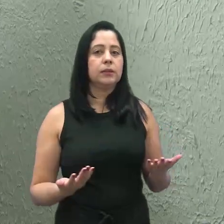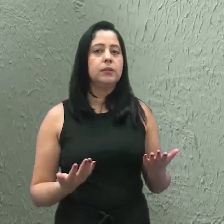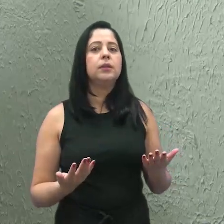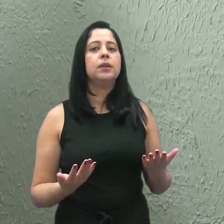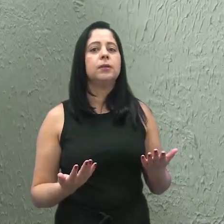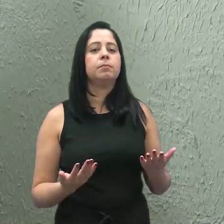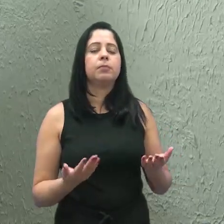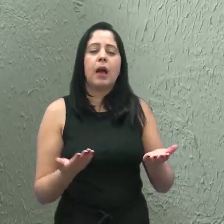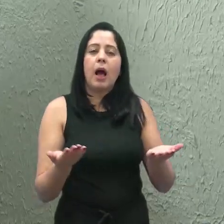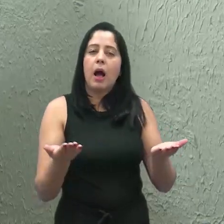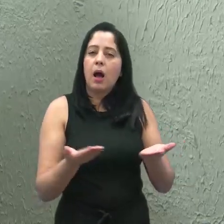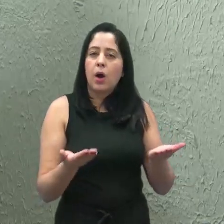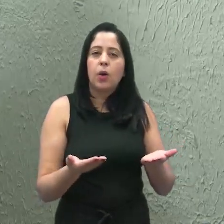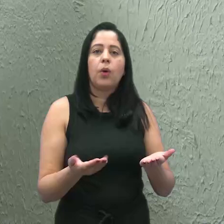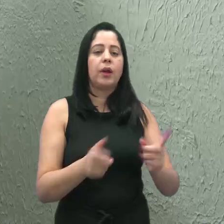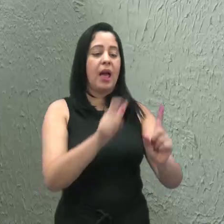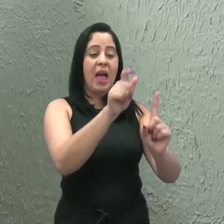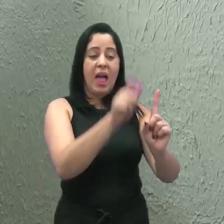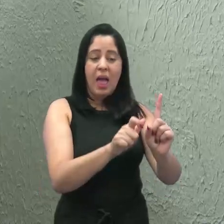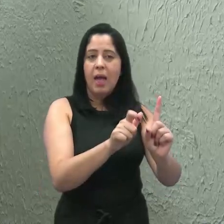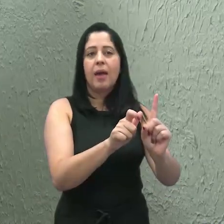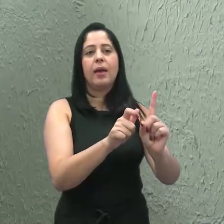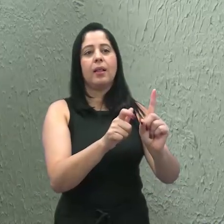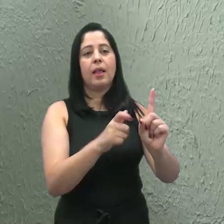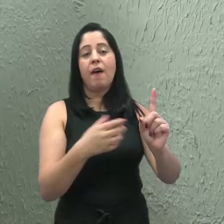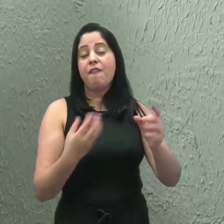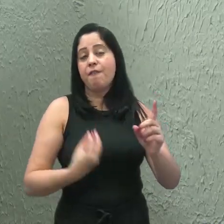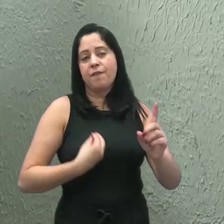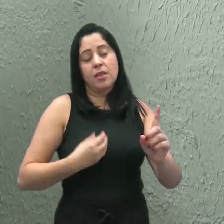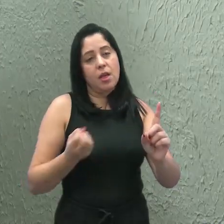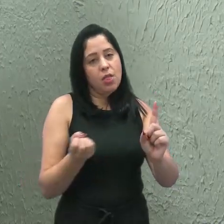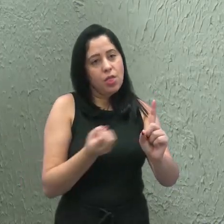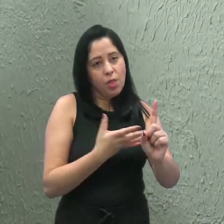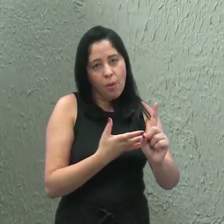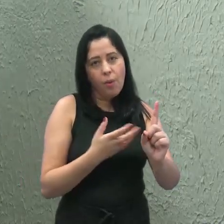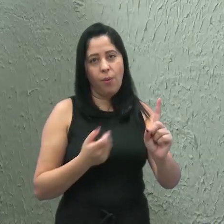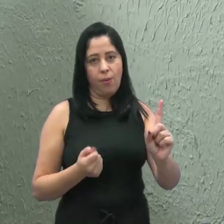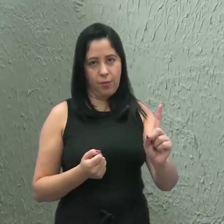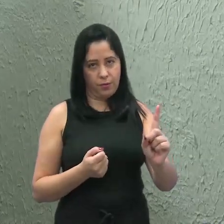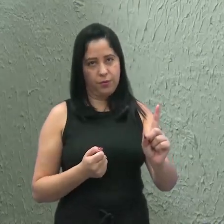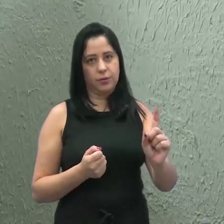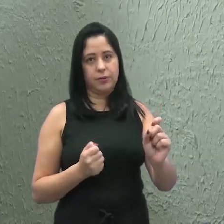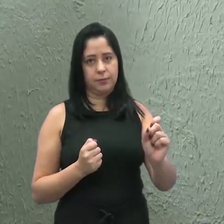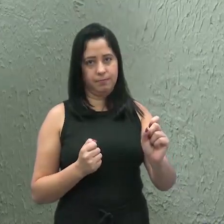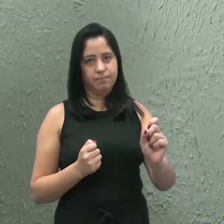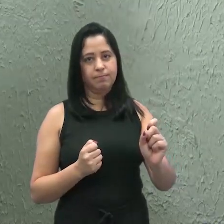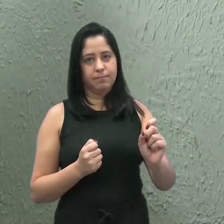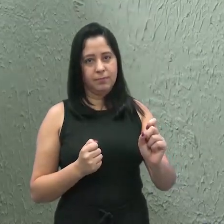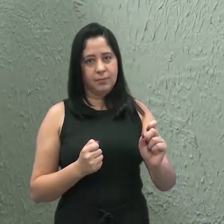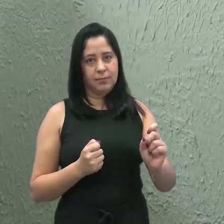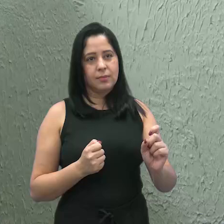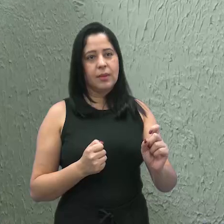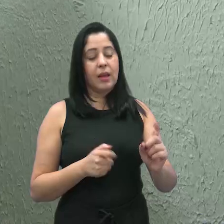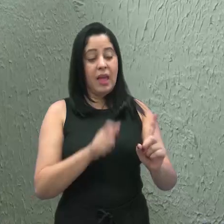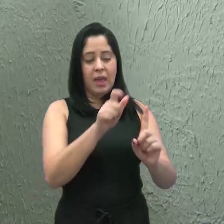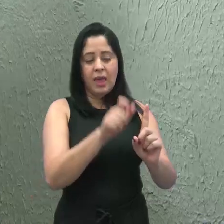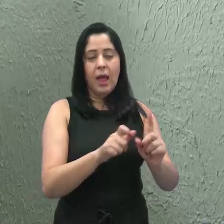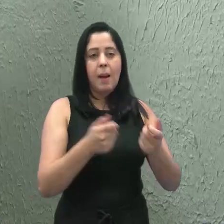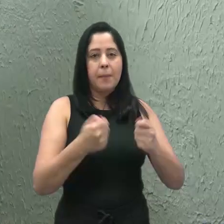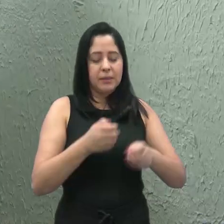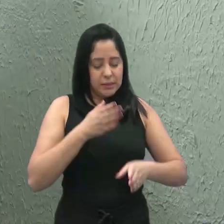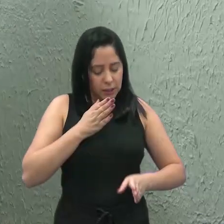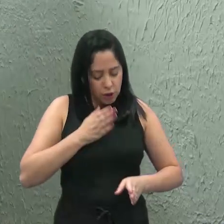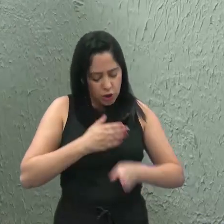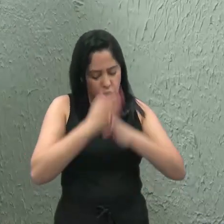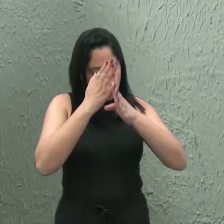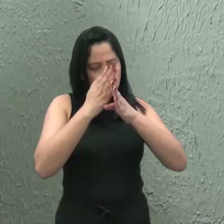que é trazer de novo para a vida? Ela vai ter uma nova identidade, dentro essa nova identidade dela que ela vai